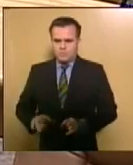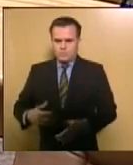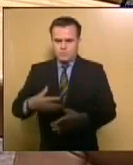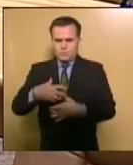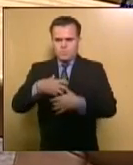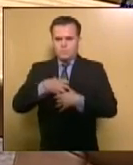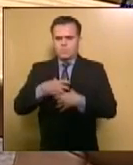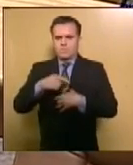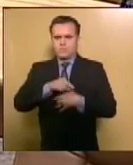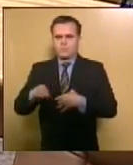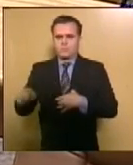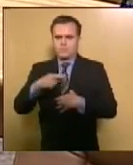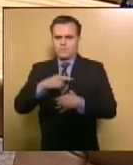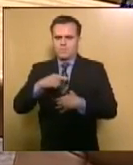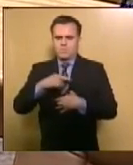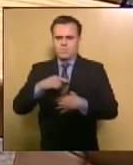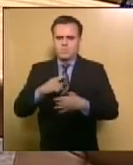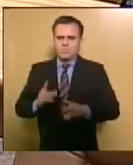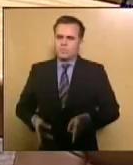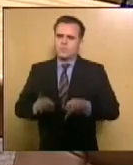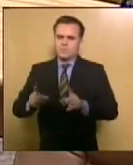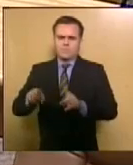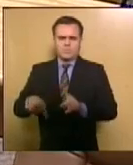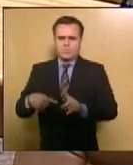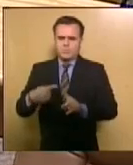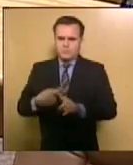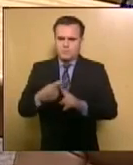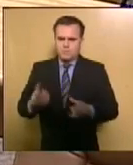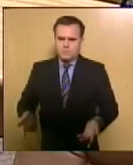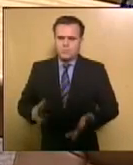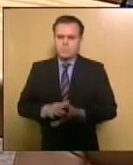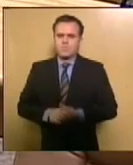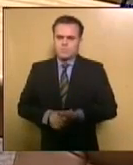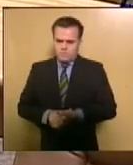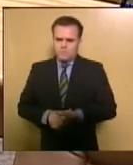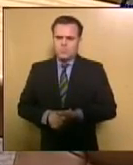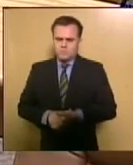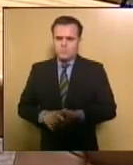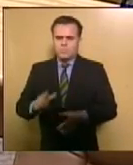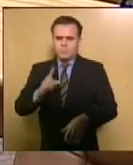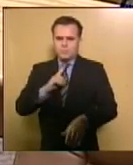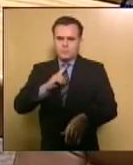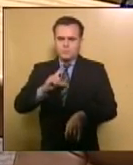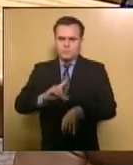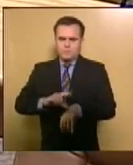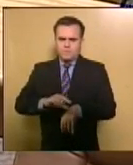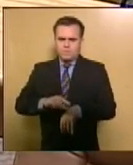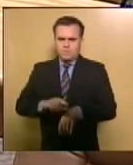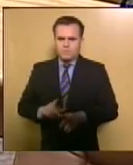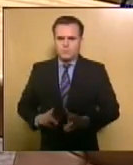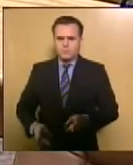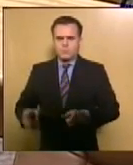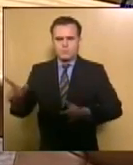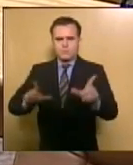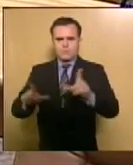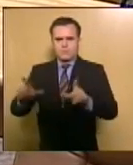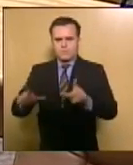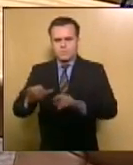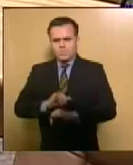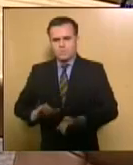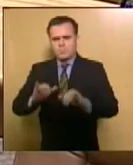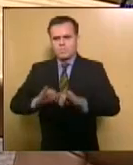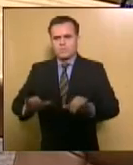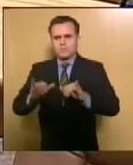sociedade tem que tá aumentando cada dia mais porque a gente tem horários nobres certo nas TVs queem devem são